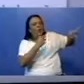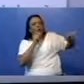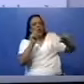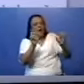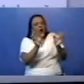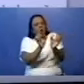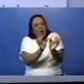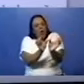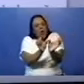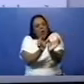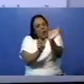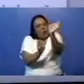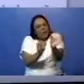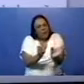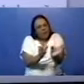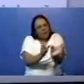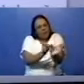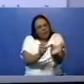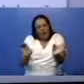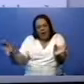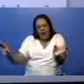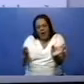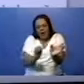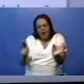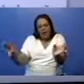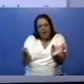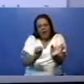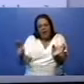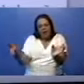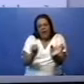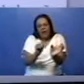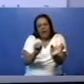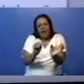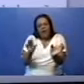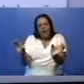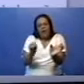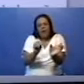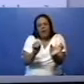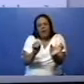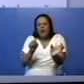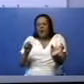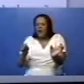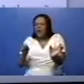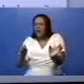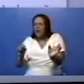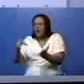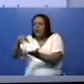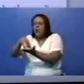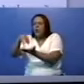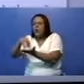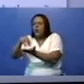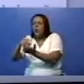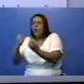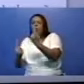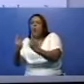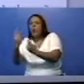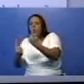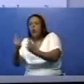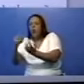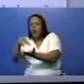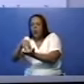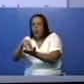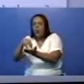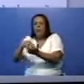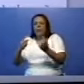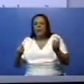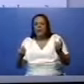podem ser grandes. Não tem importância. Mas qual que é o núcleo desse sintagma verbal aqui, desse predicado? É